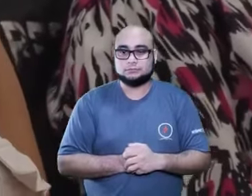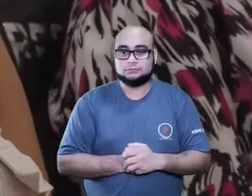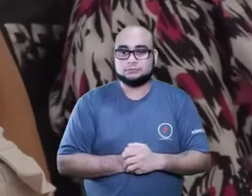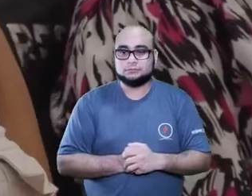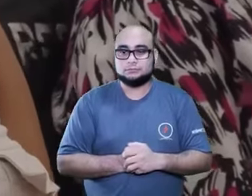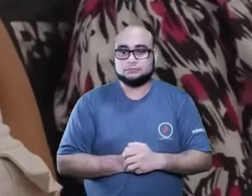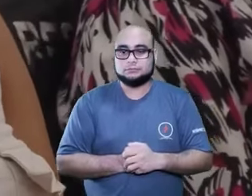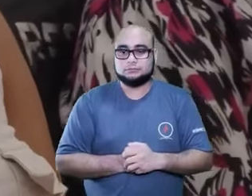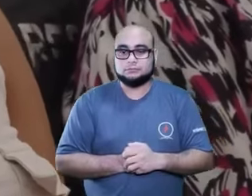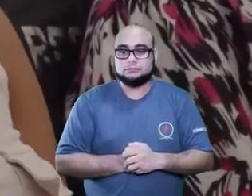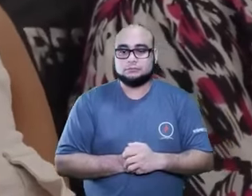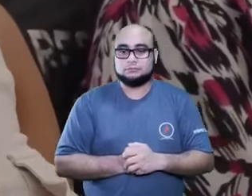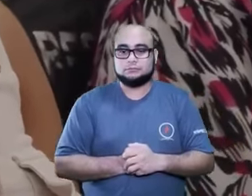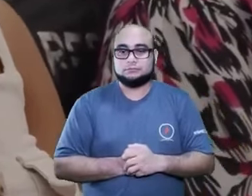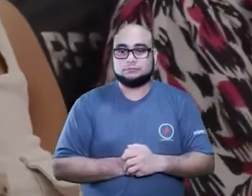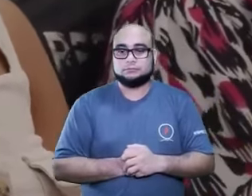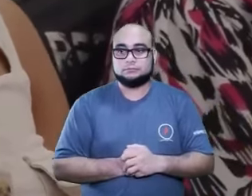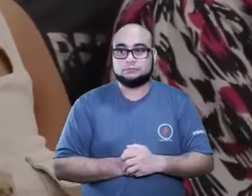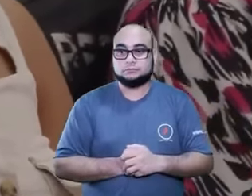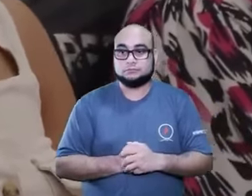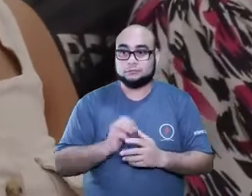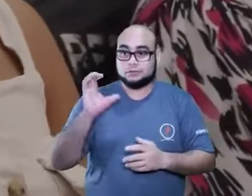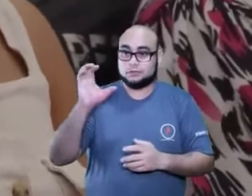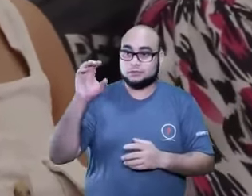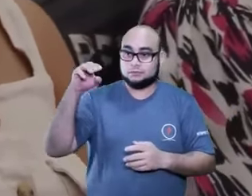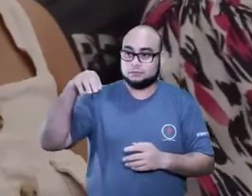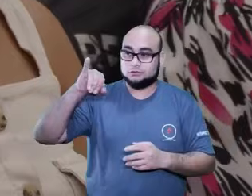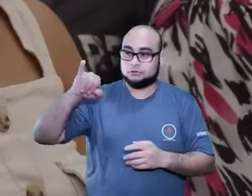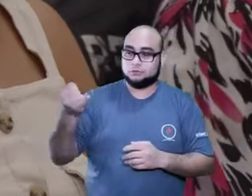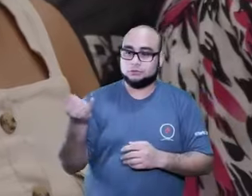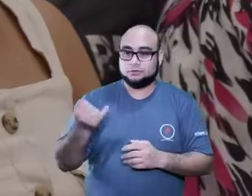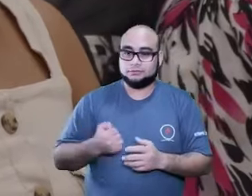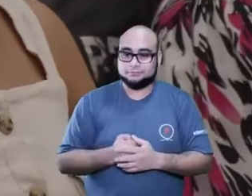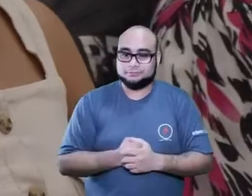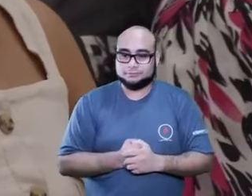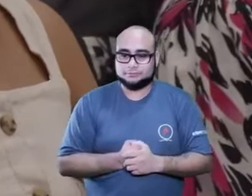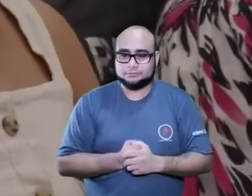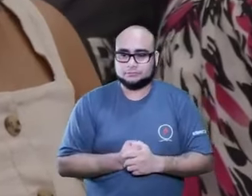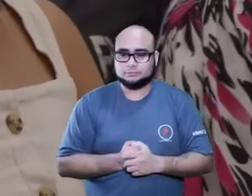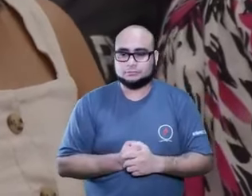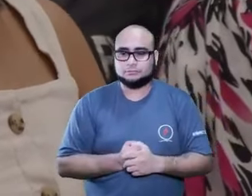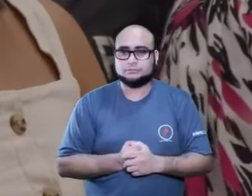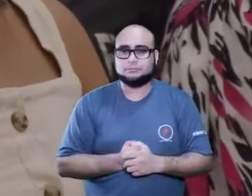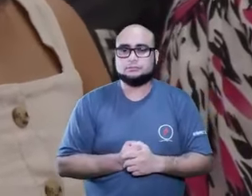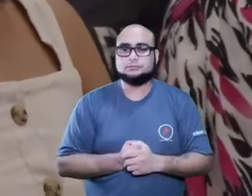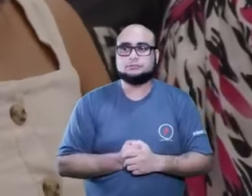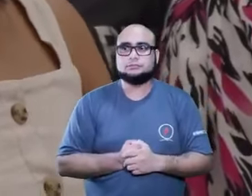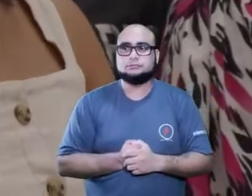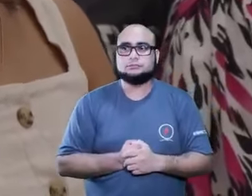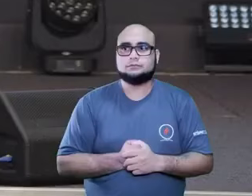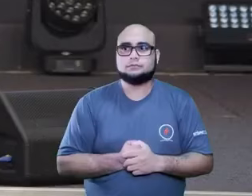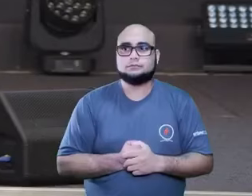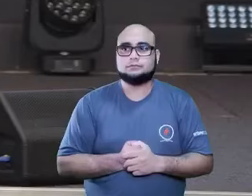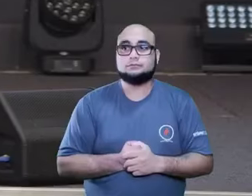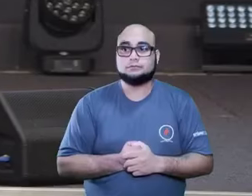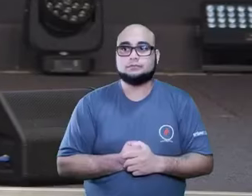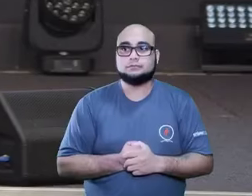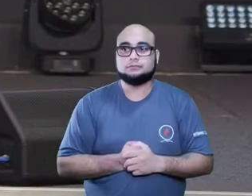Famoso CMJ. É. Bênçãos de Deus. Também